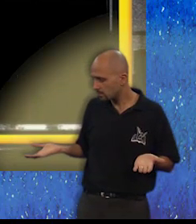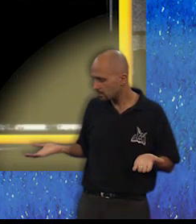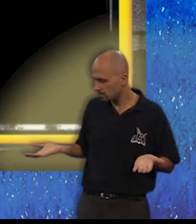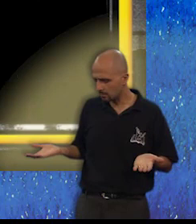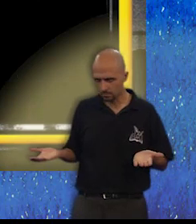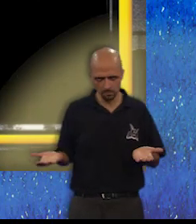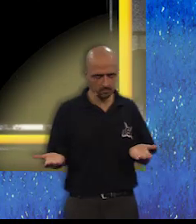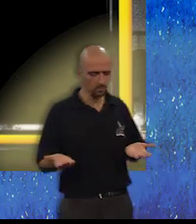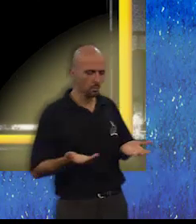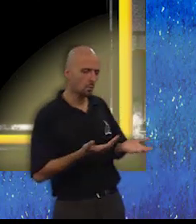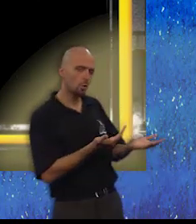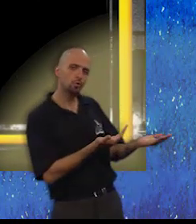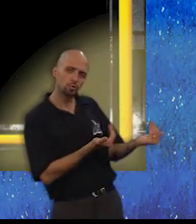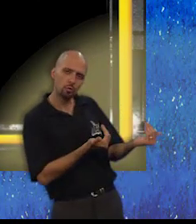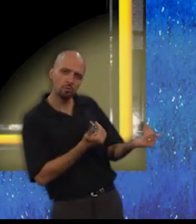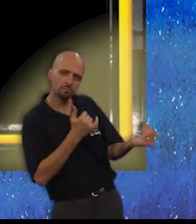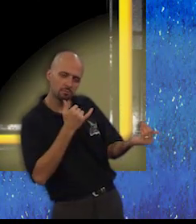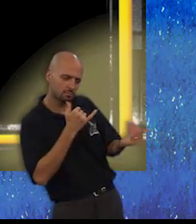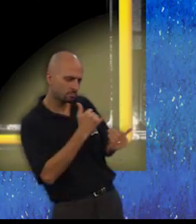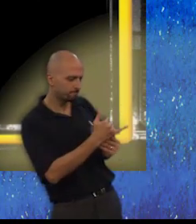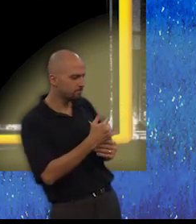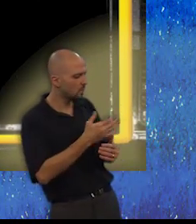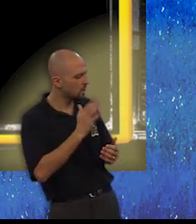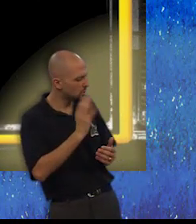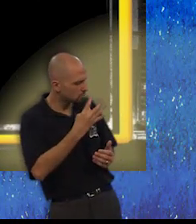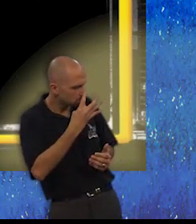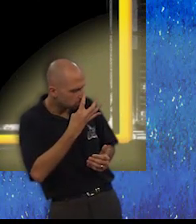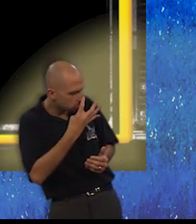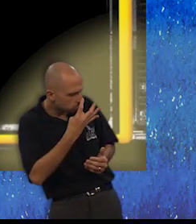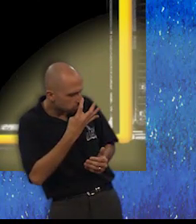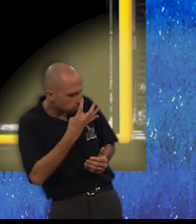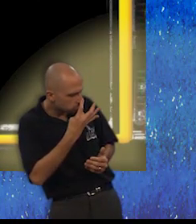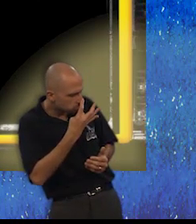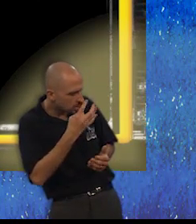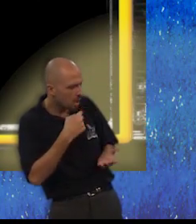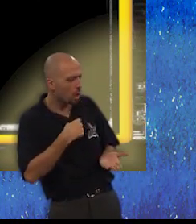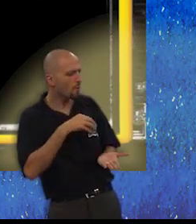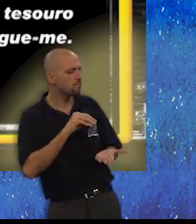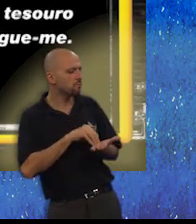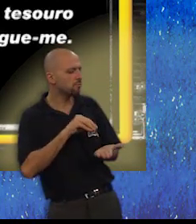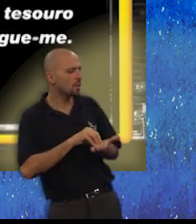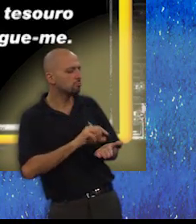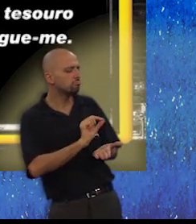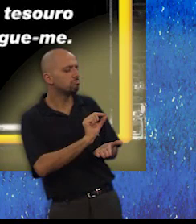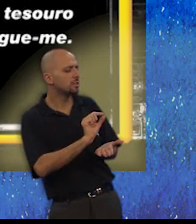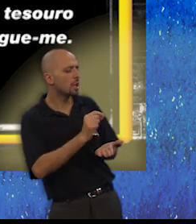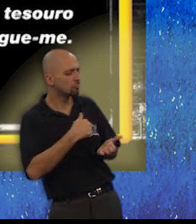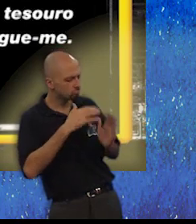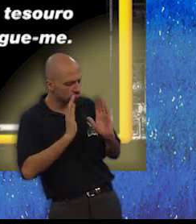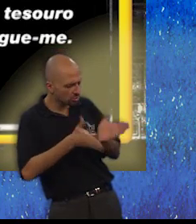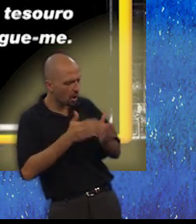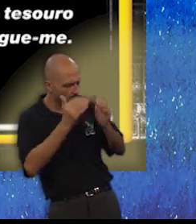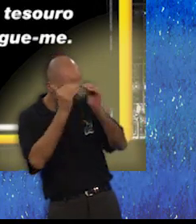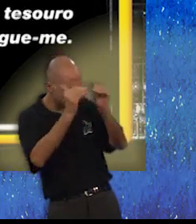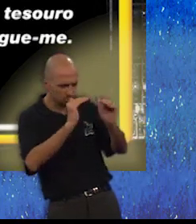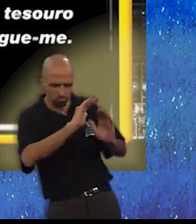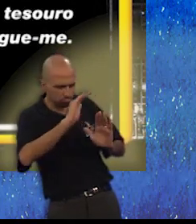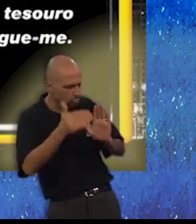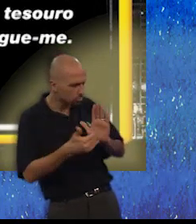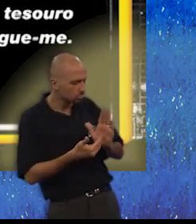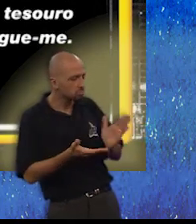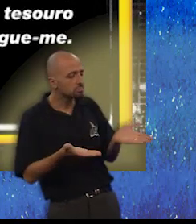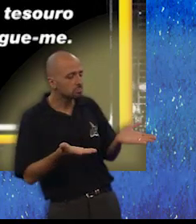20, replicou-lhe o jovem: tudo isso tenho observado, que me falta ainda? Disse-lhe Jesus: se queres